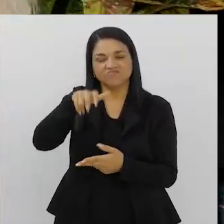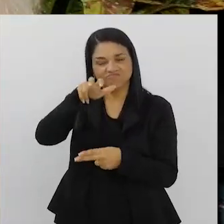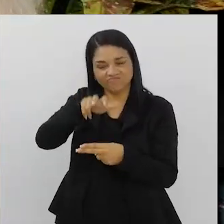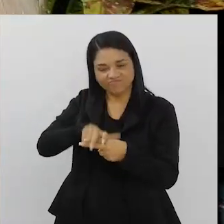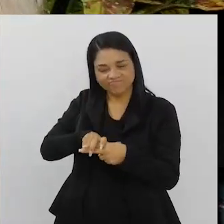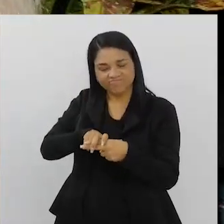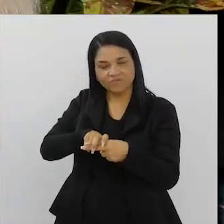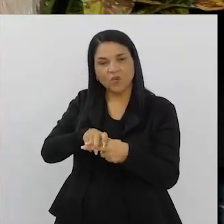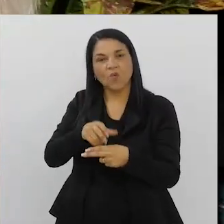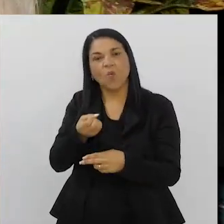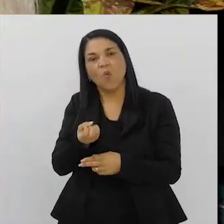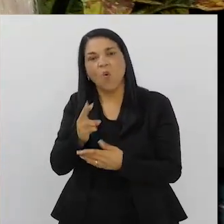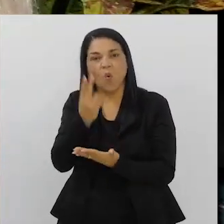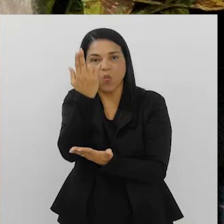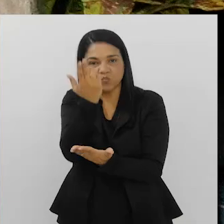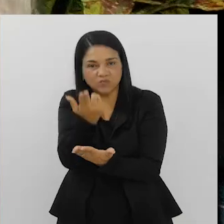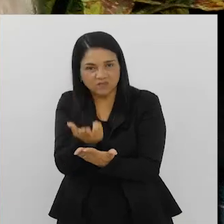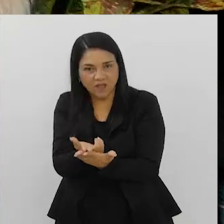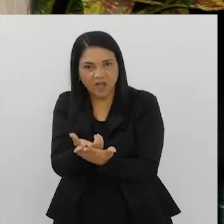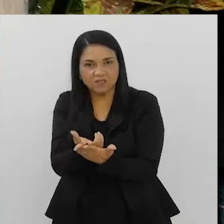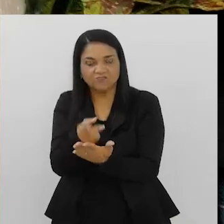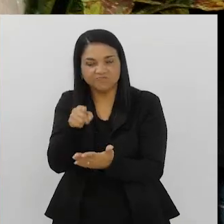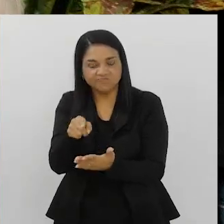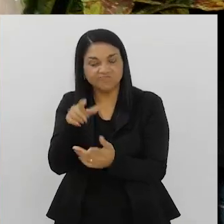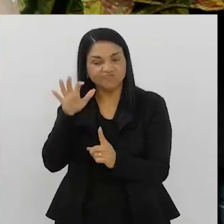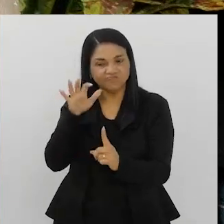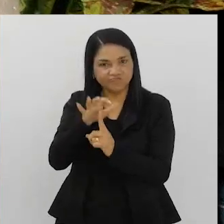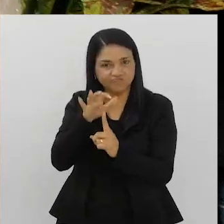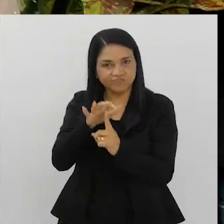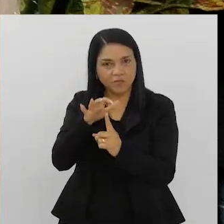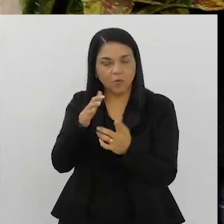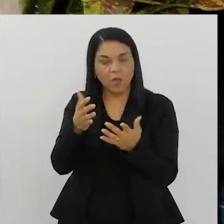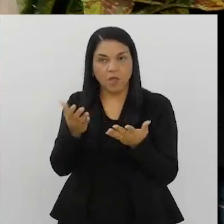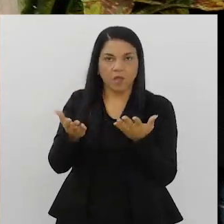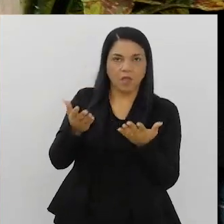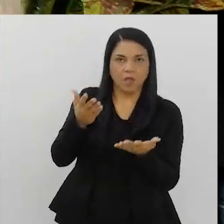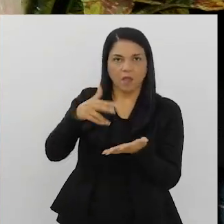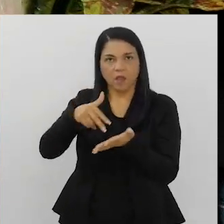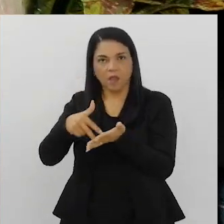muito sentado, muito deitado. Isso interfere no senso de equilíbrio dele?